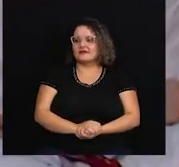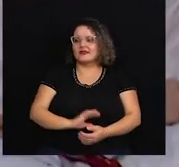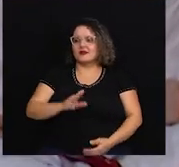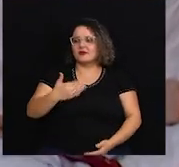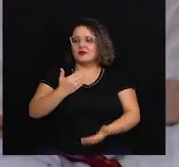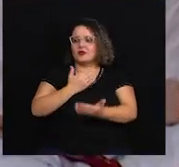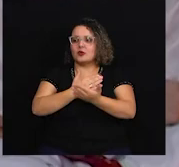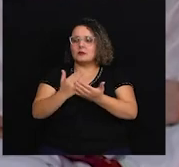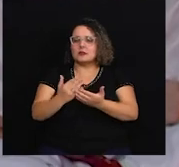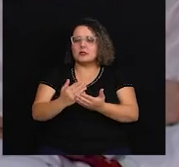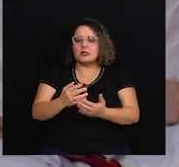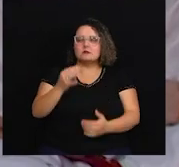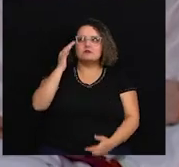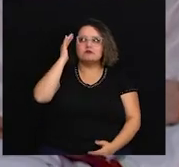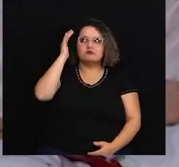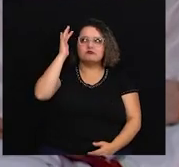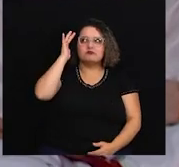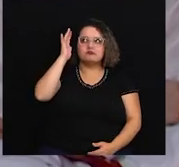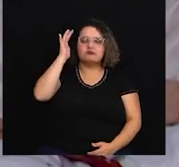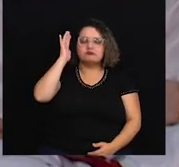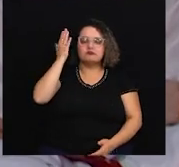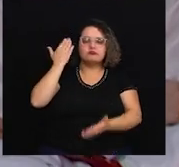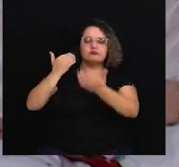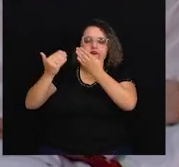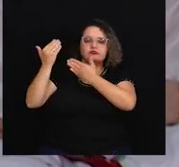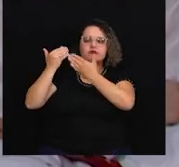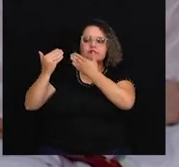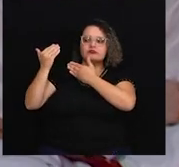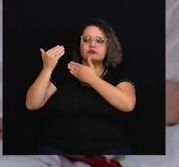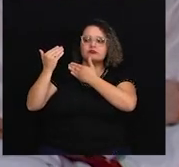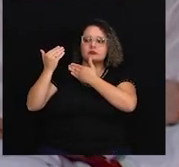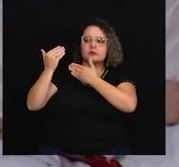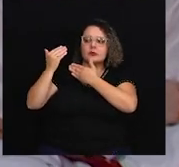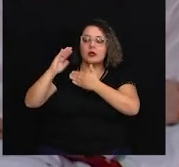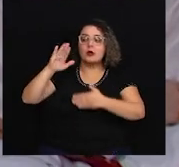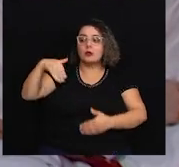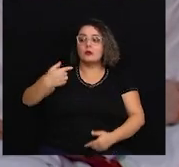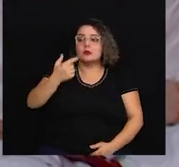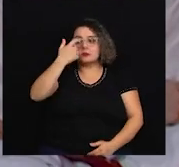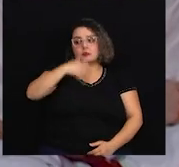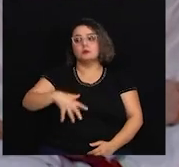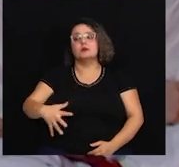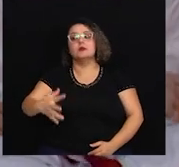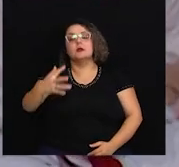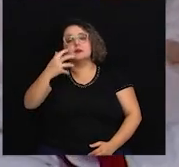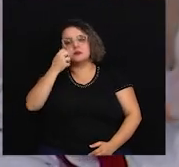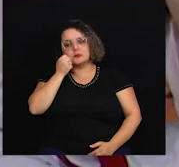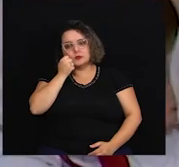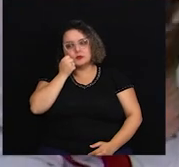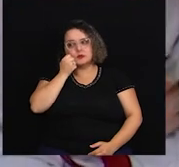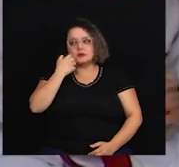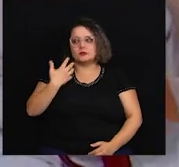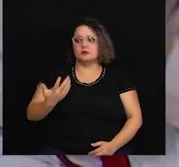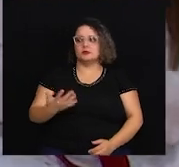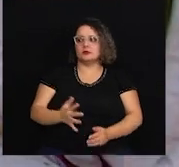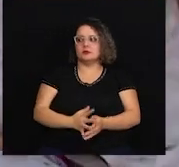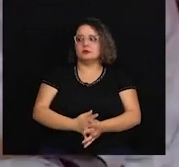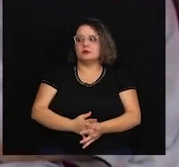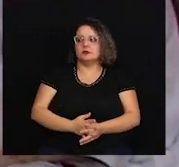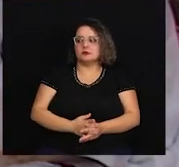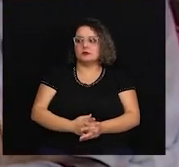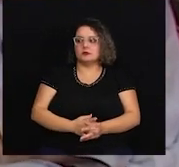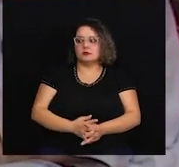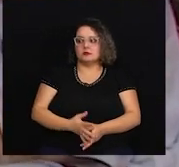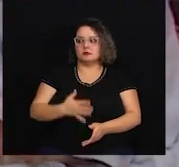a fazer uma retrospectiva assim eu lembro desde a época que eu foi adotado e minha